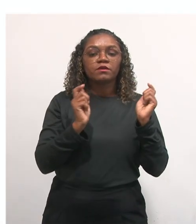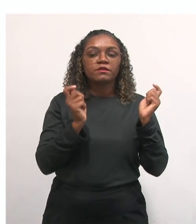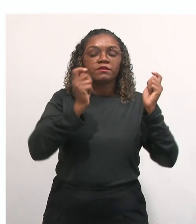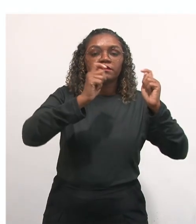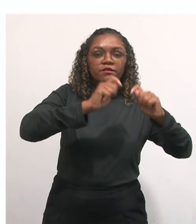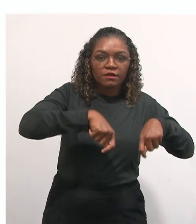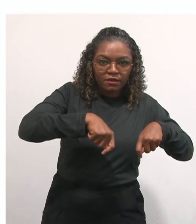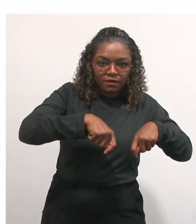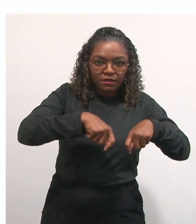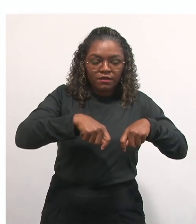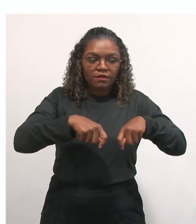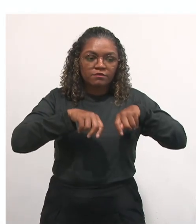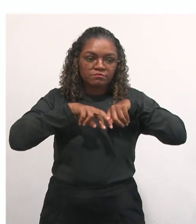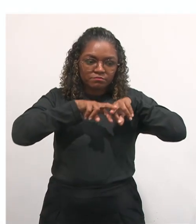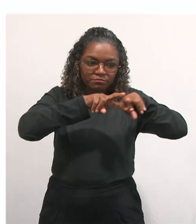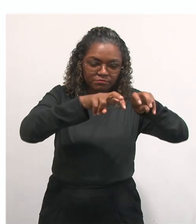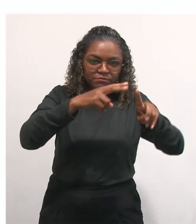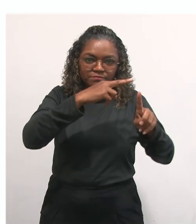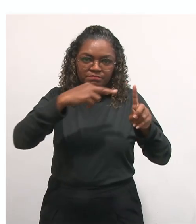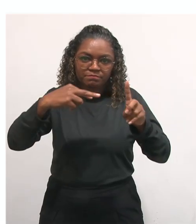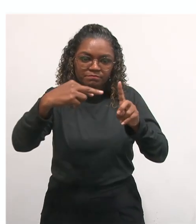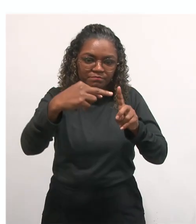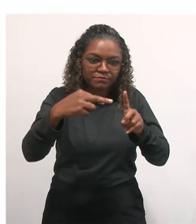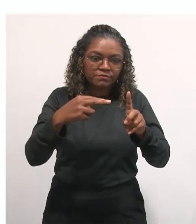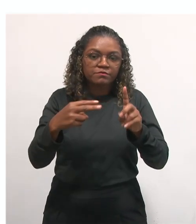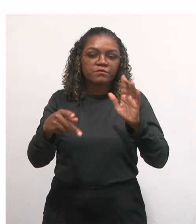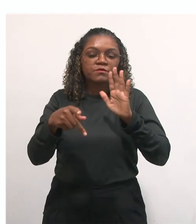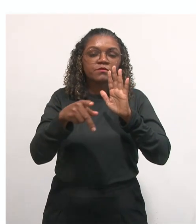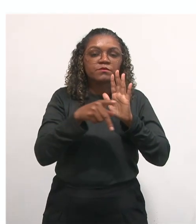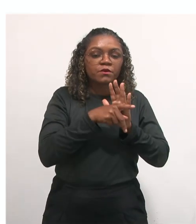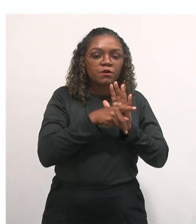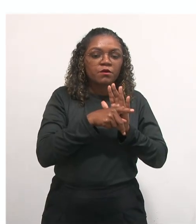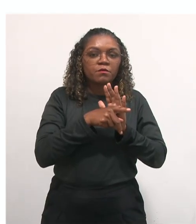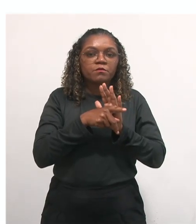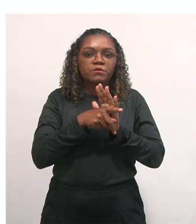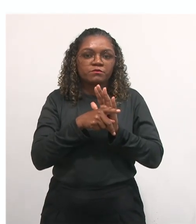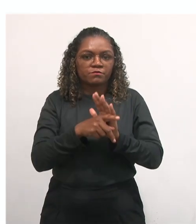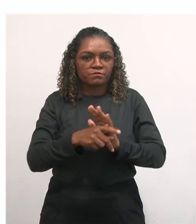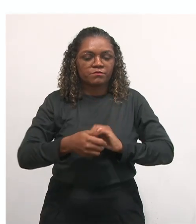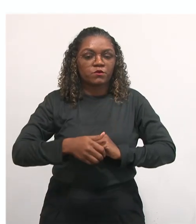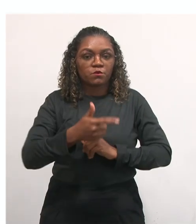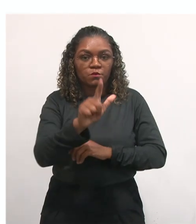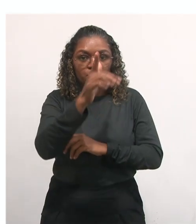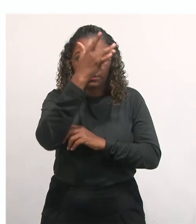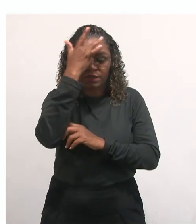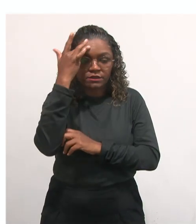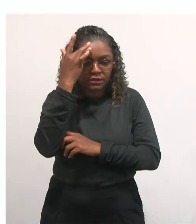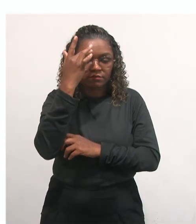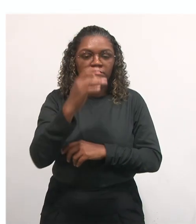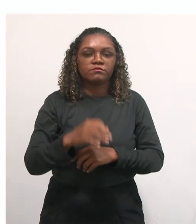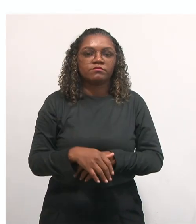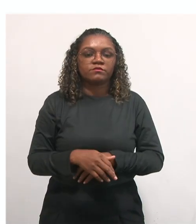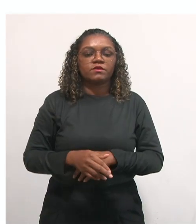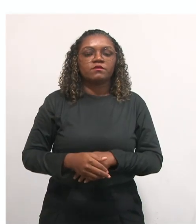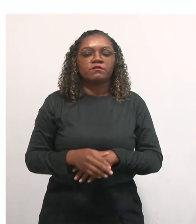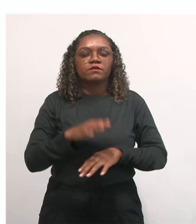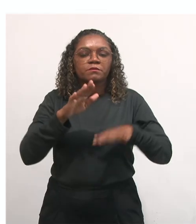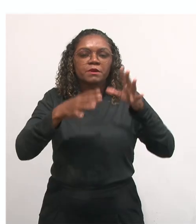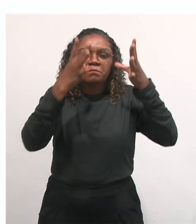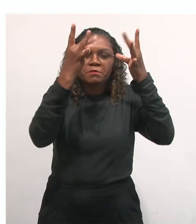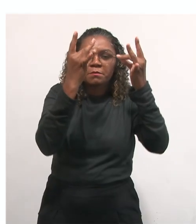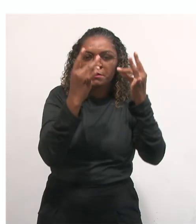coletar percepções não previstas pelo pesquisador, ok? São as respostas mais detalhadas,